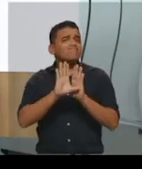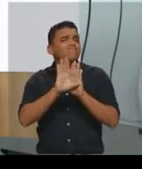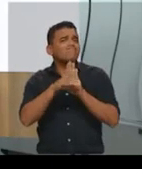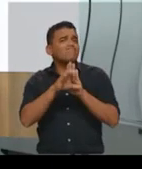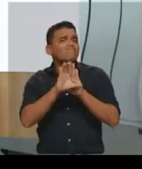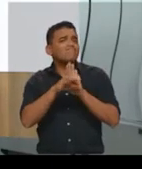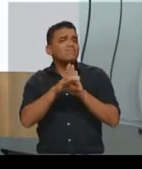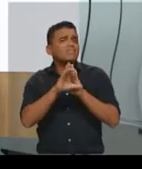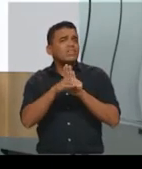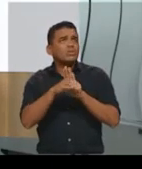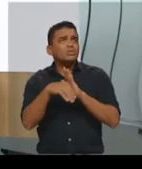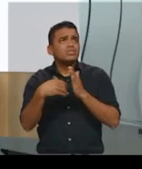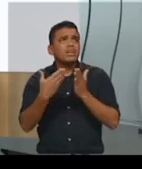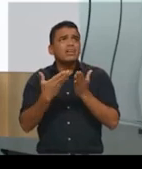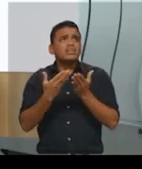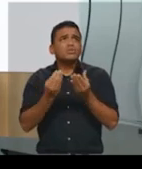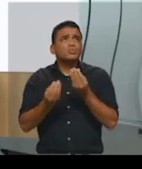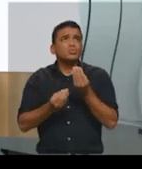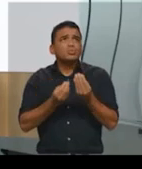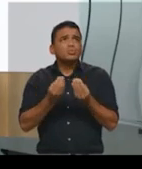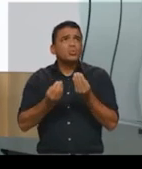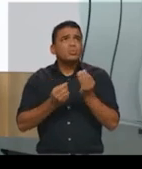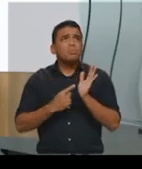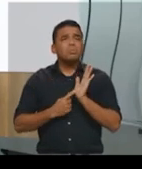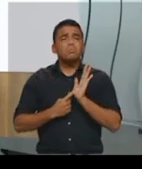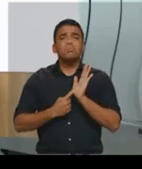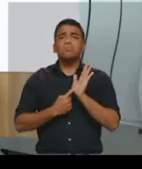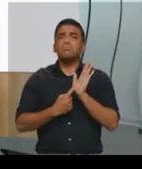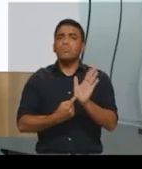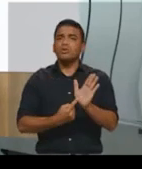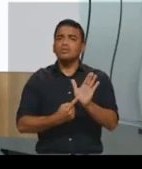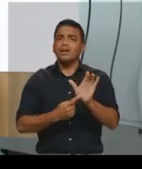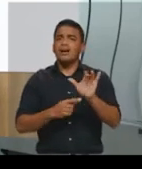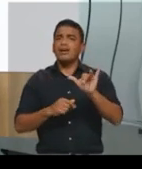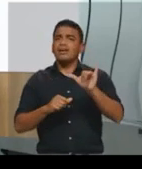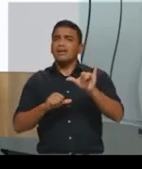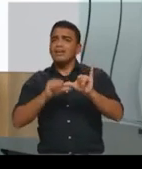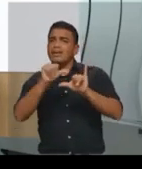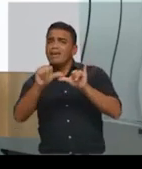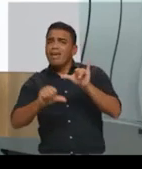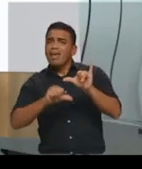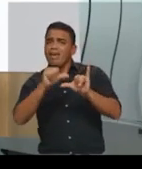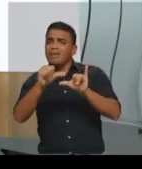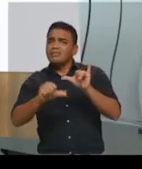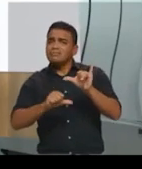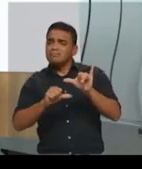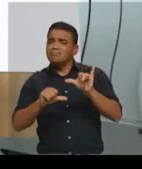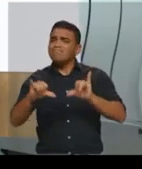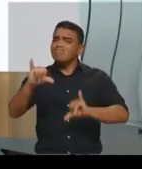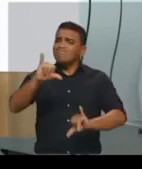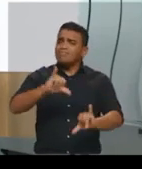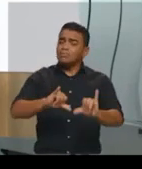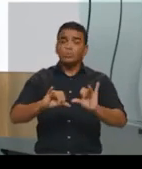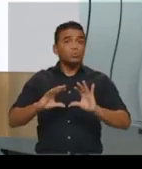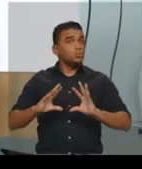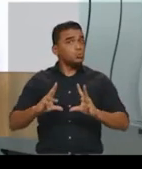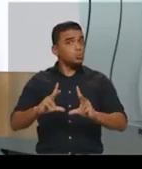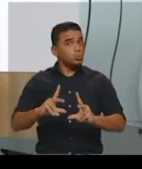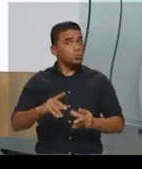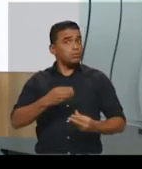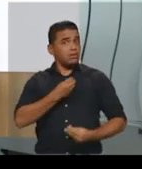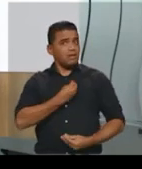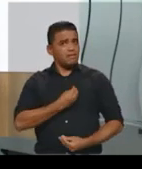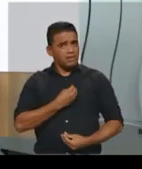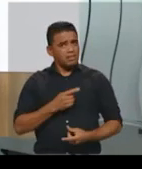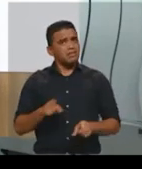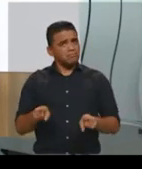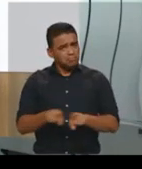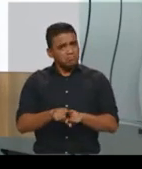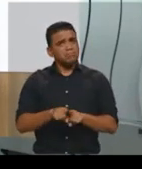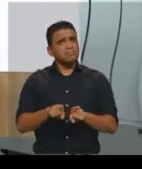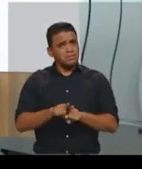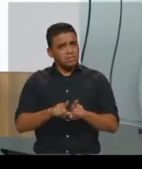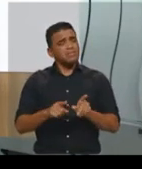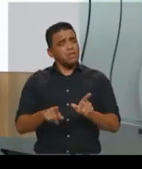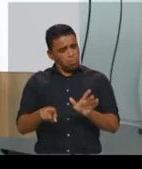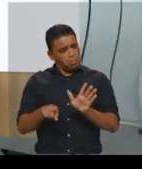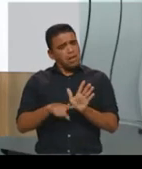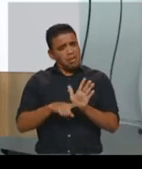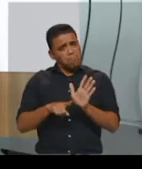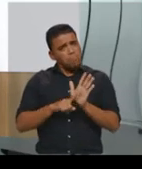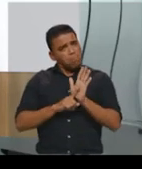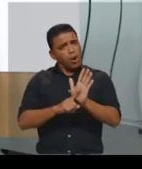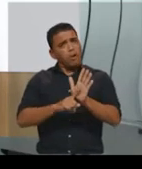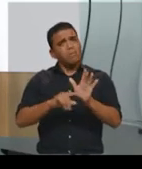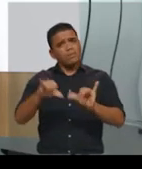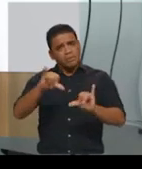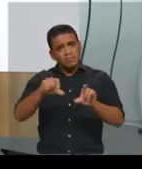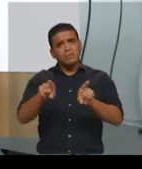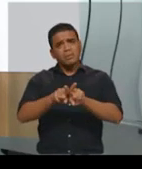convencionar como que podemos representar uma reação química. Tudo na vida a gente representa, a reação química também. Então,